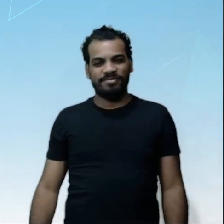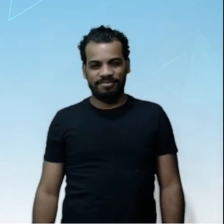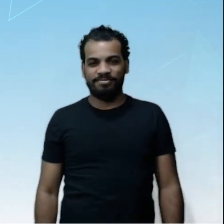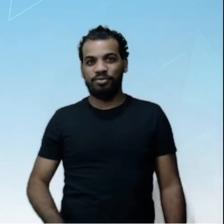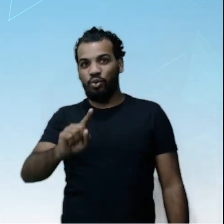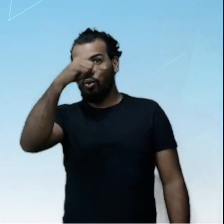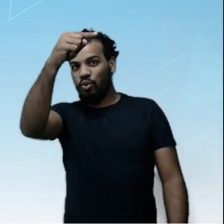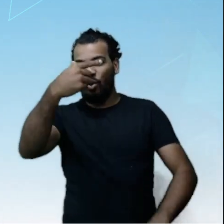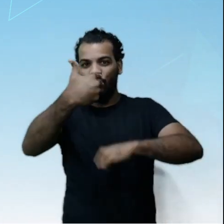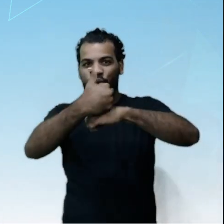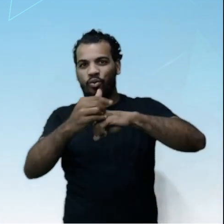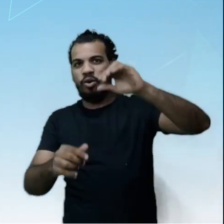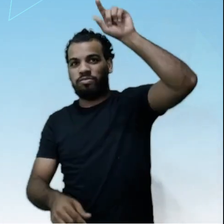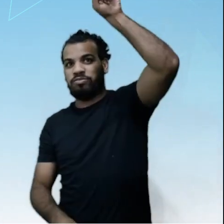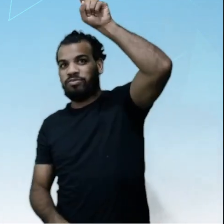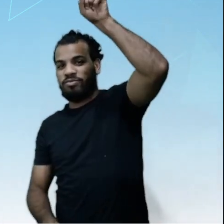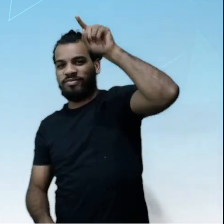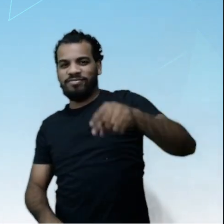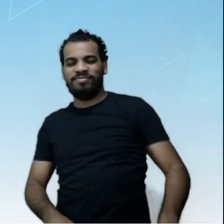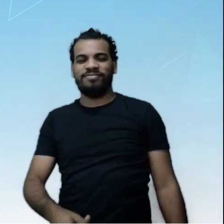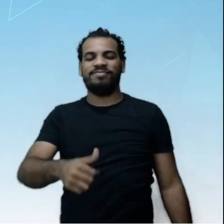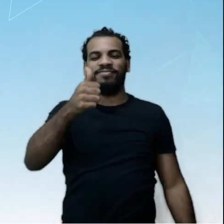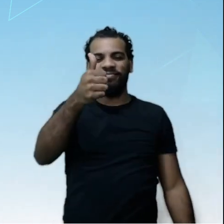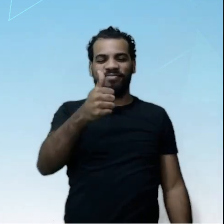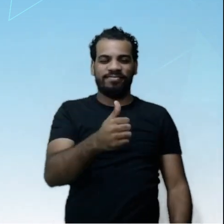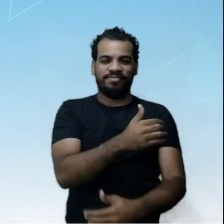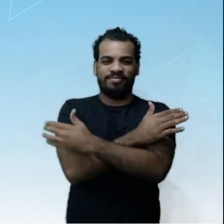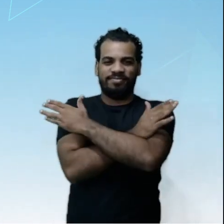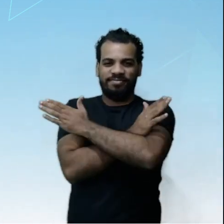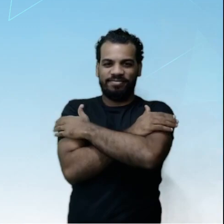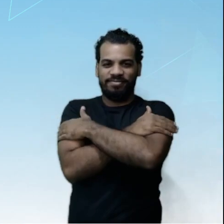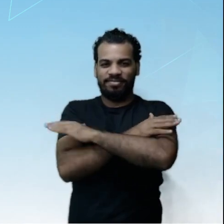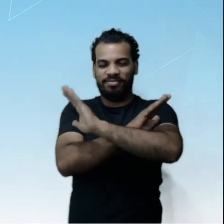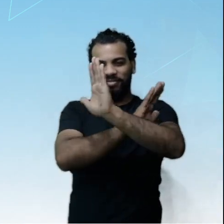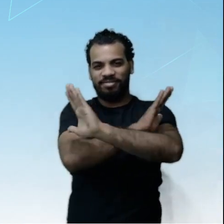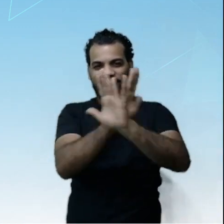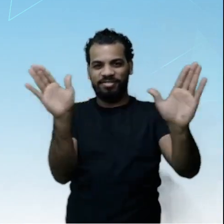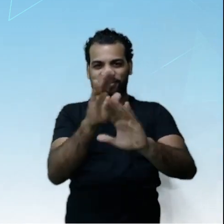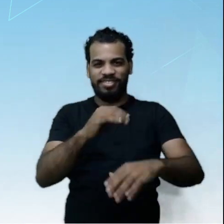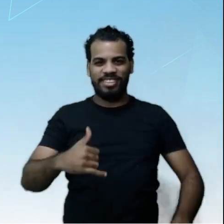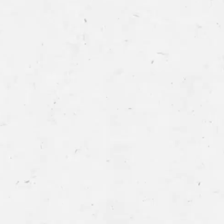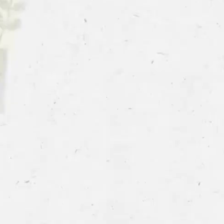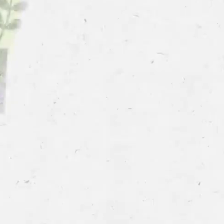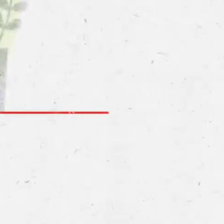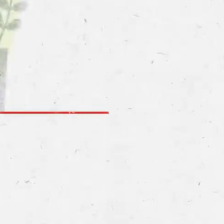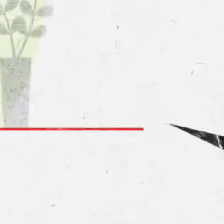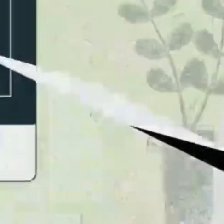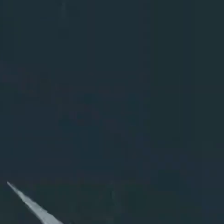Ronaldo da transmissão aqui da EducaPé. Forte abraço a todos vocês.